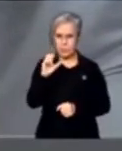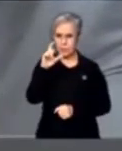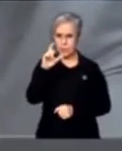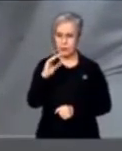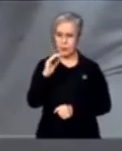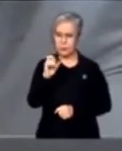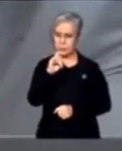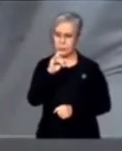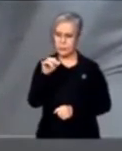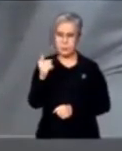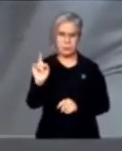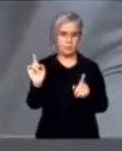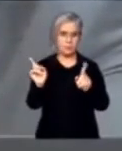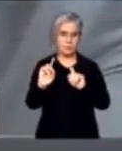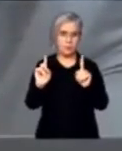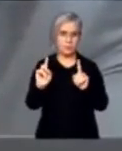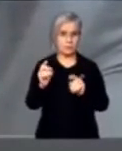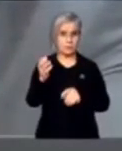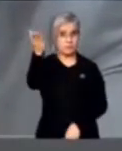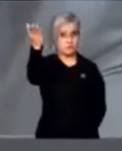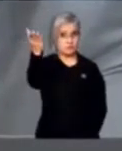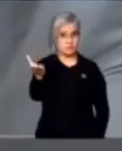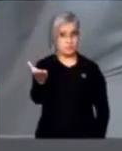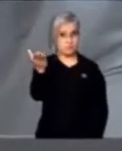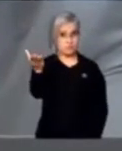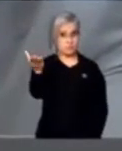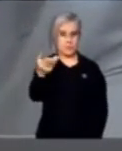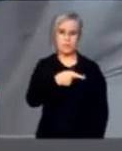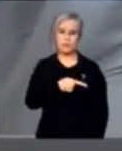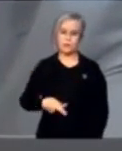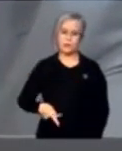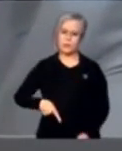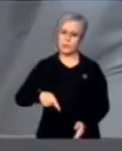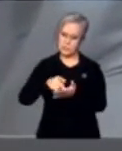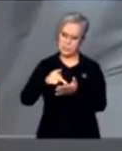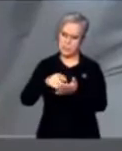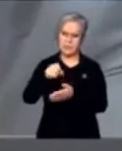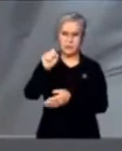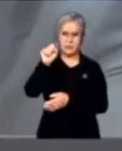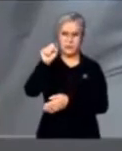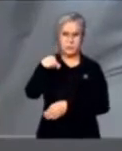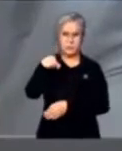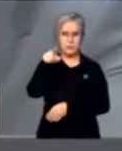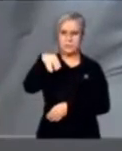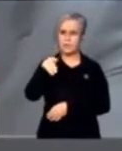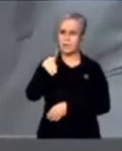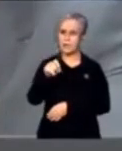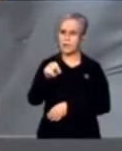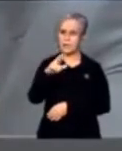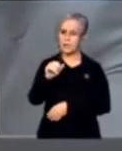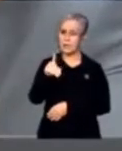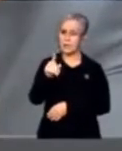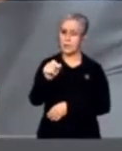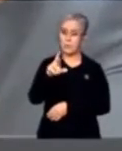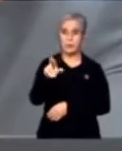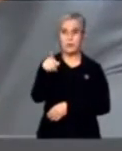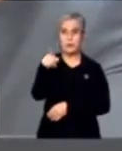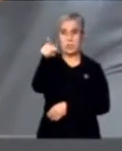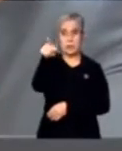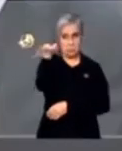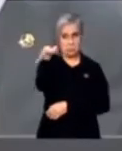E esse presidente, esse sim é moderador, aliás, muito mais do que isso, nem tem outra palavra para isso.